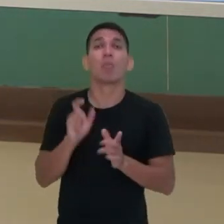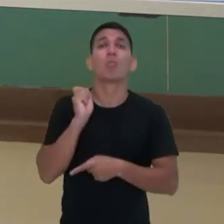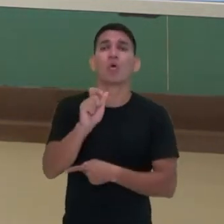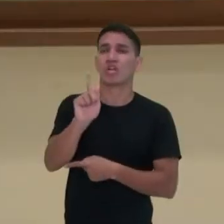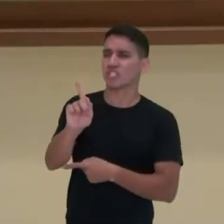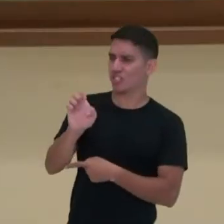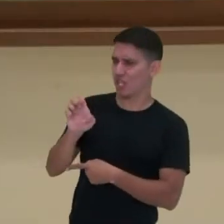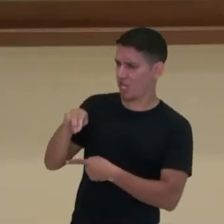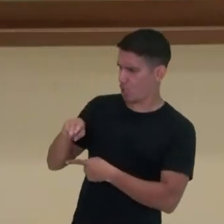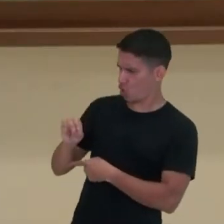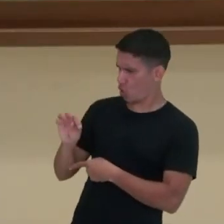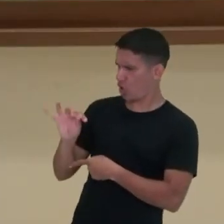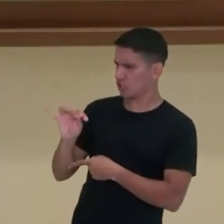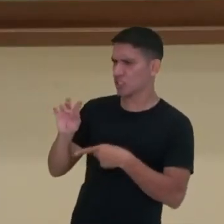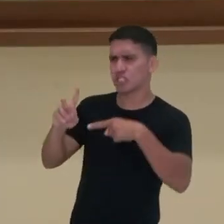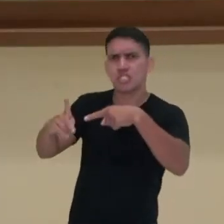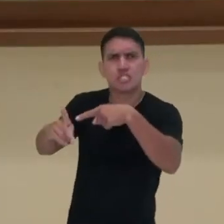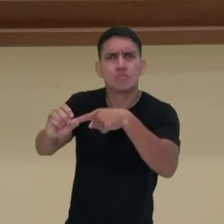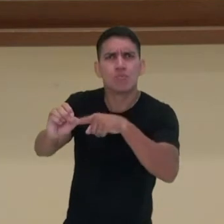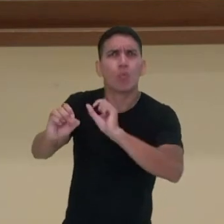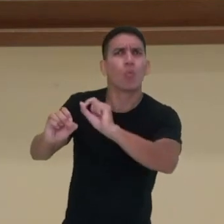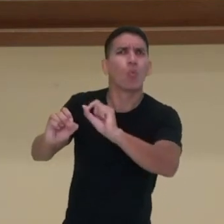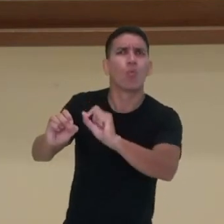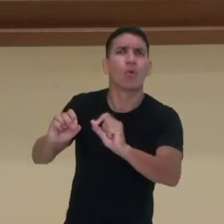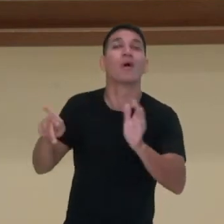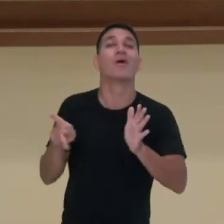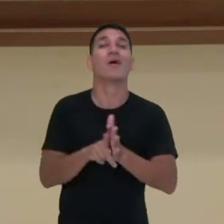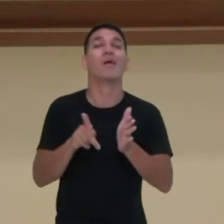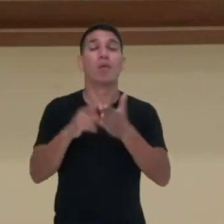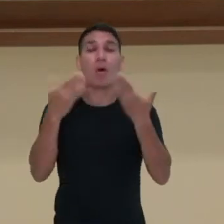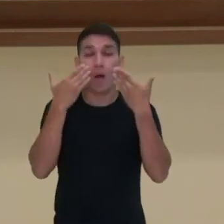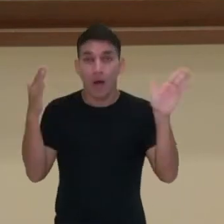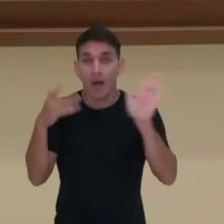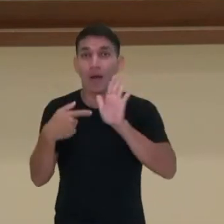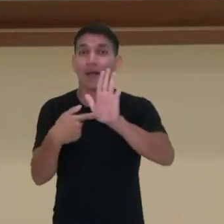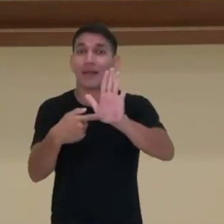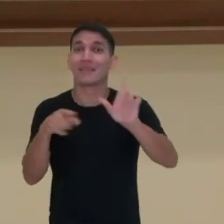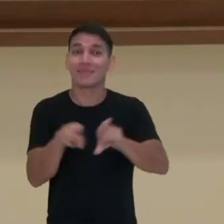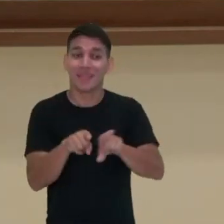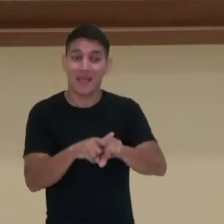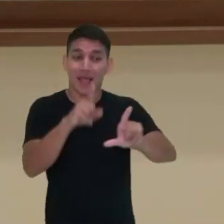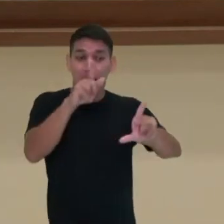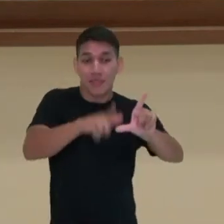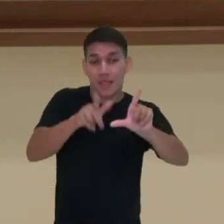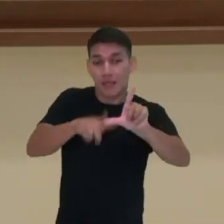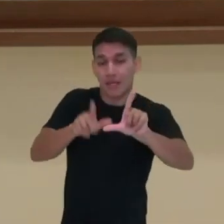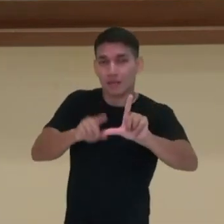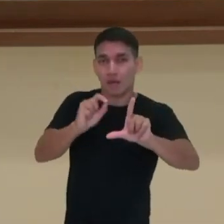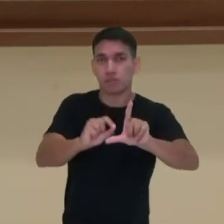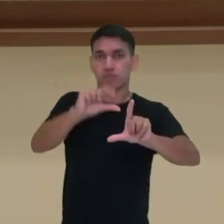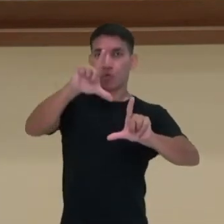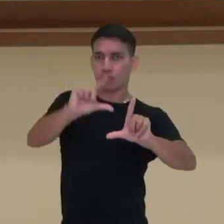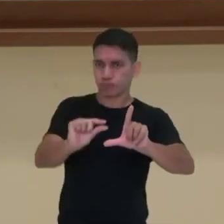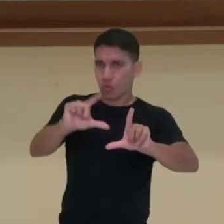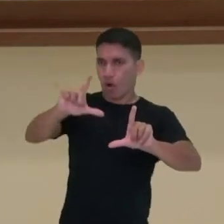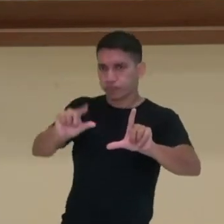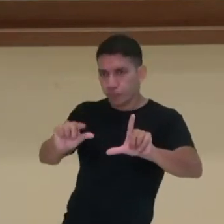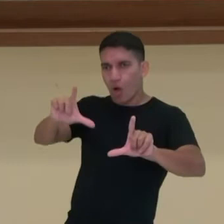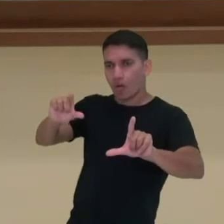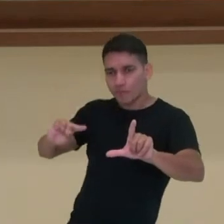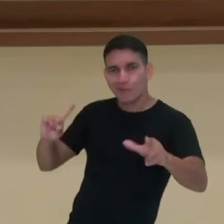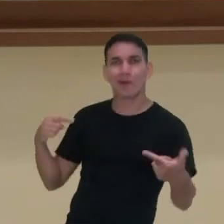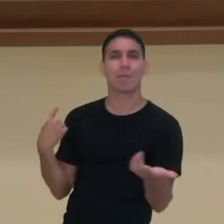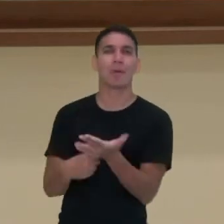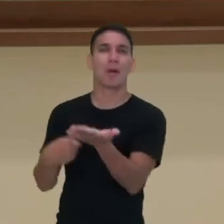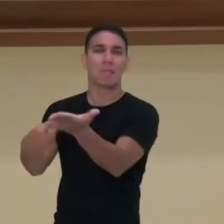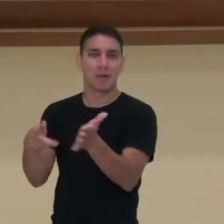dos indivíduos. O que que são os genótipos? As representações que a gente faz através de letras, maiúsculas e minúsculas, formando os